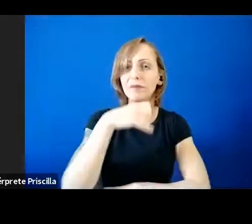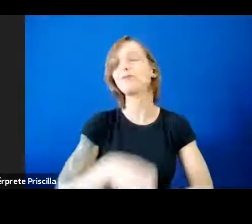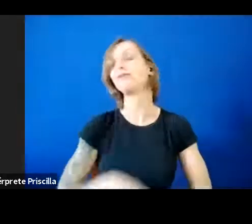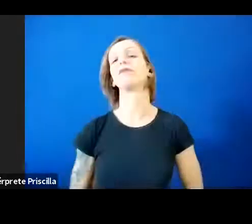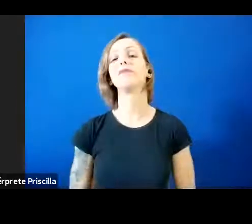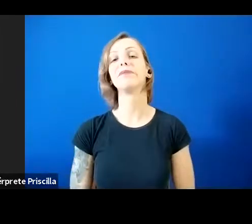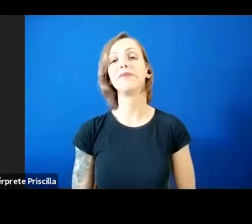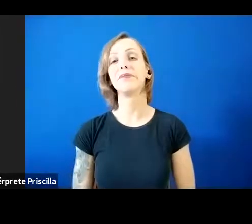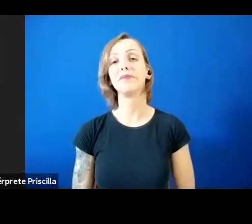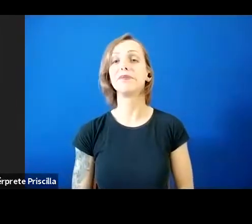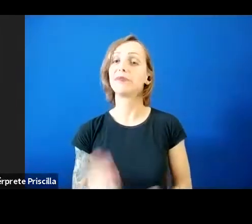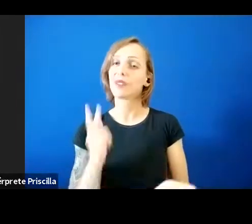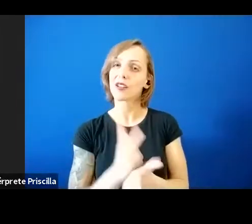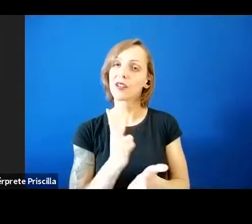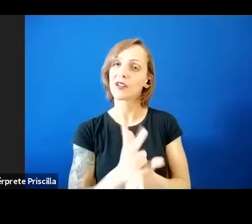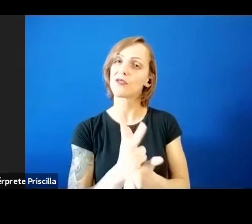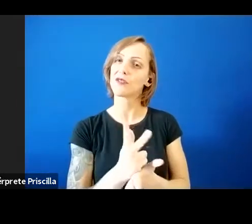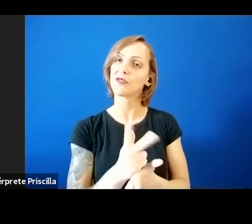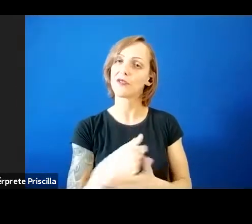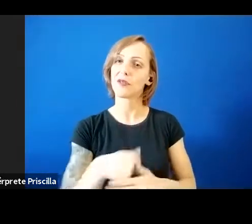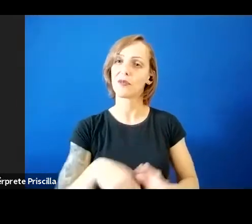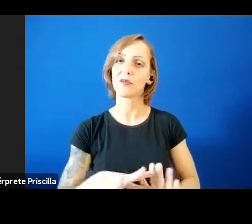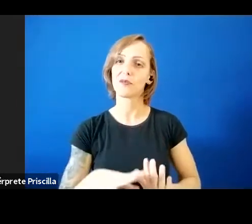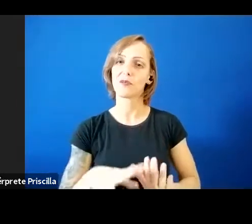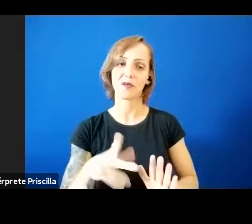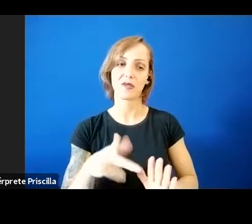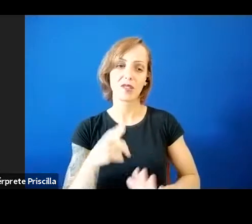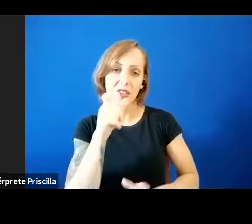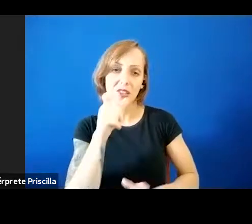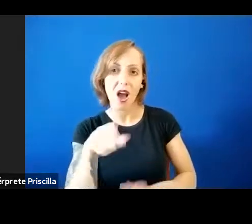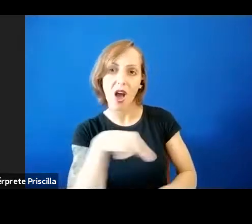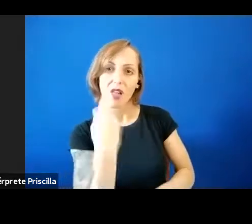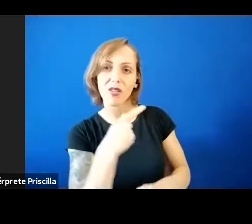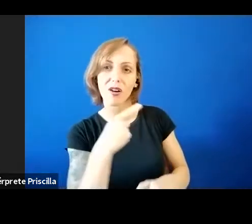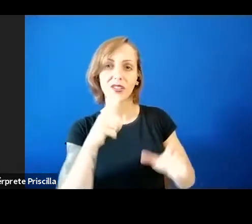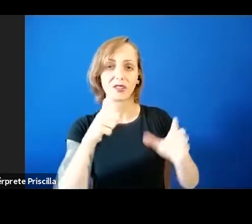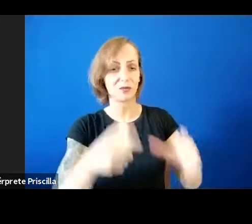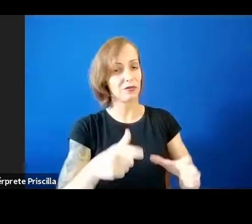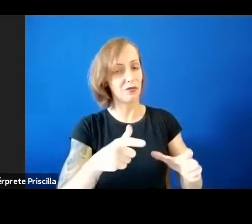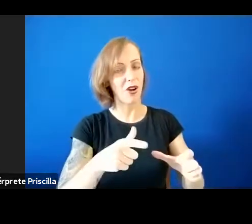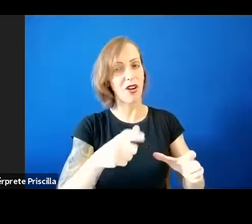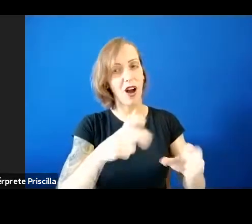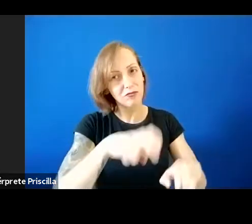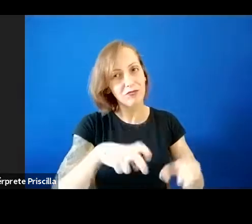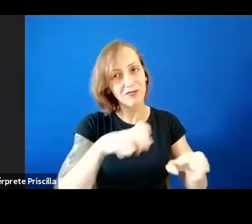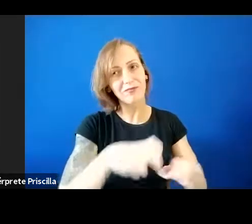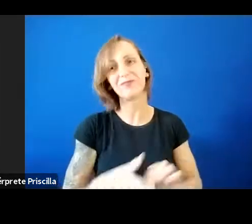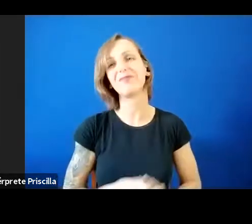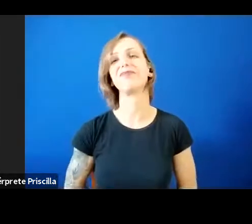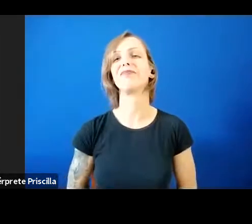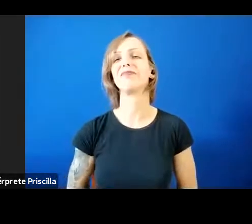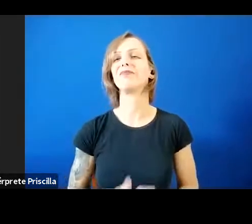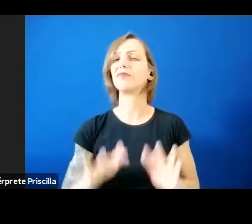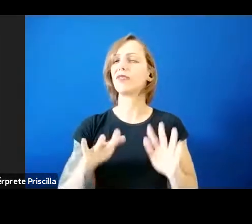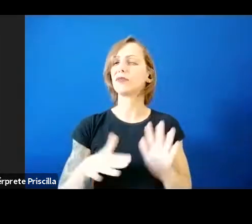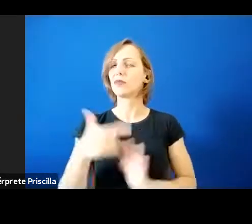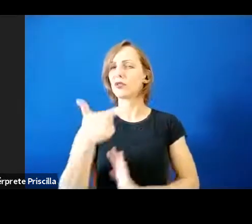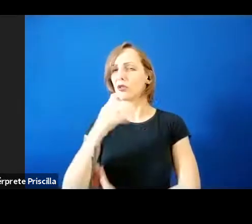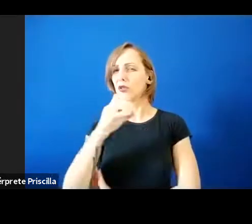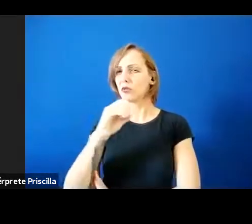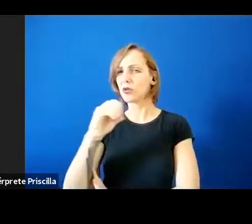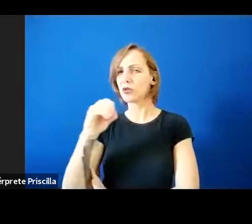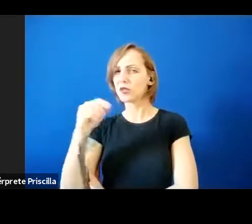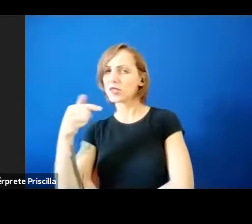nossos pequenos nas suas pequenas propriedades. E aí, fim de 2007, início de 2008,